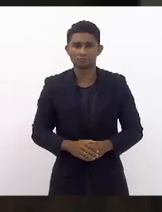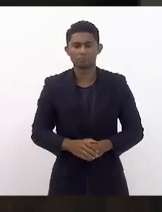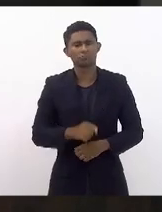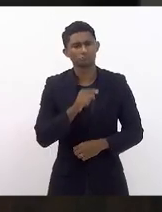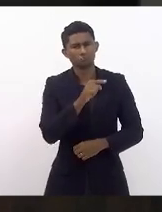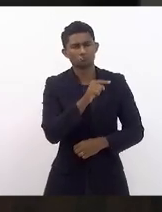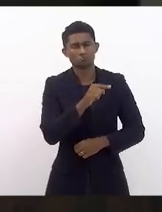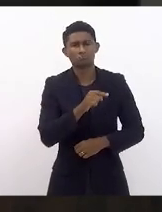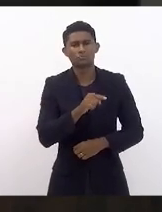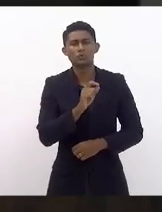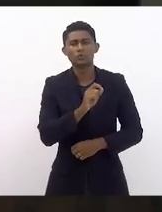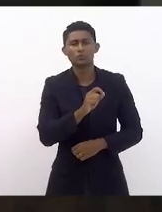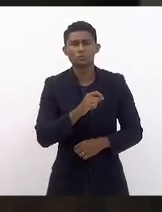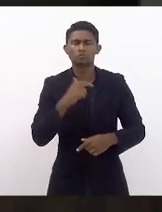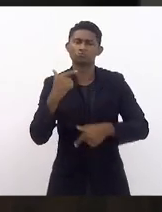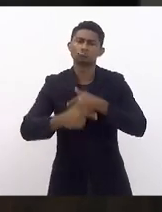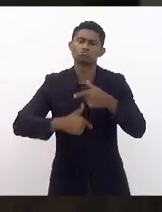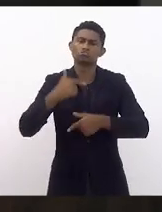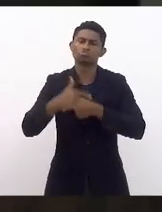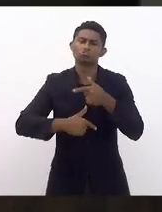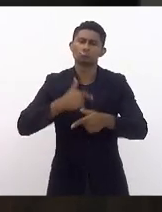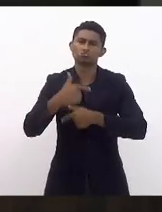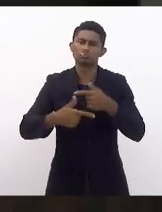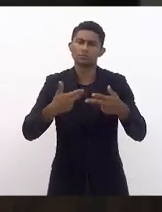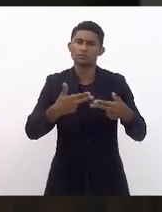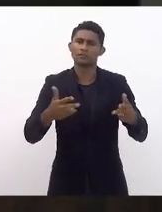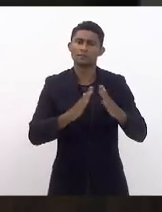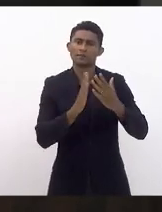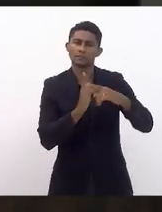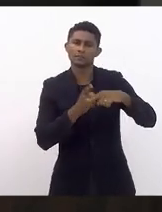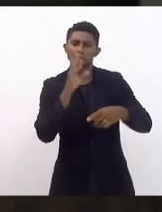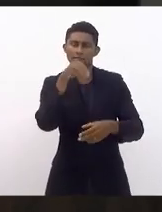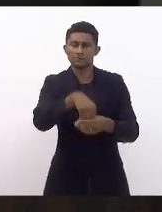afinco os trabalhos cristãos, como